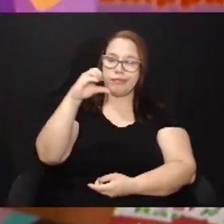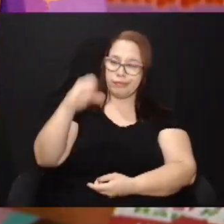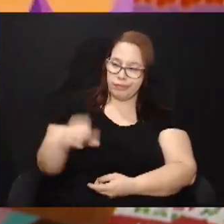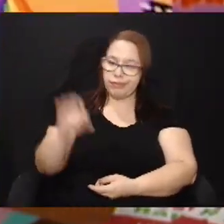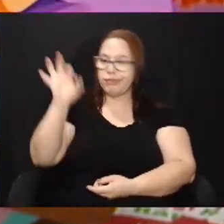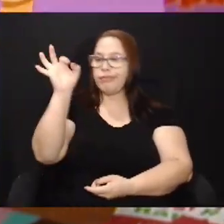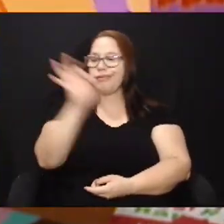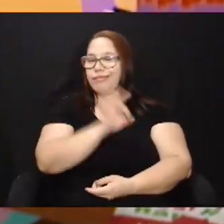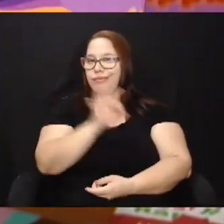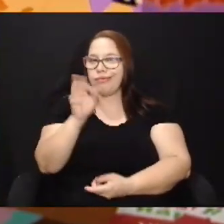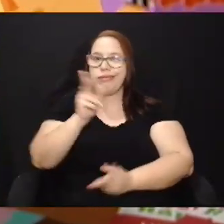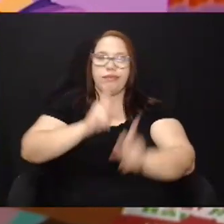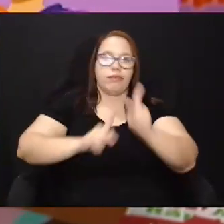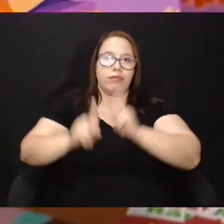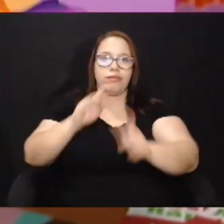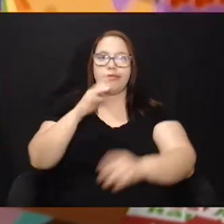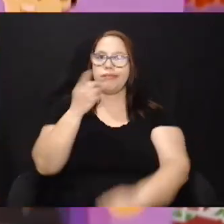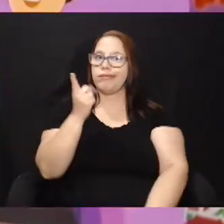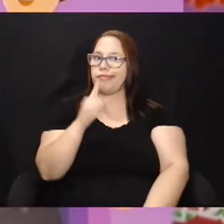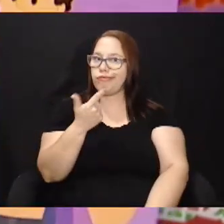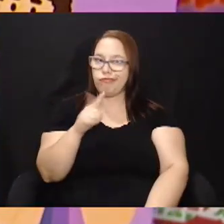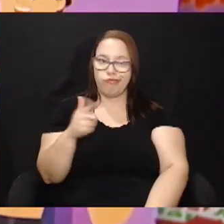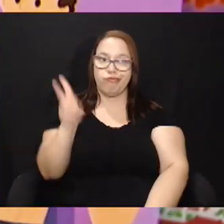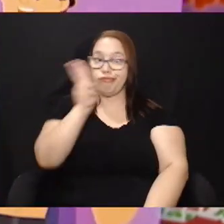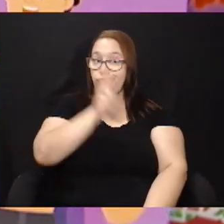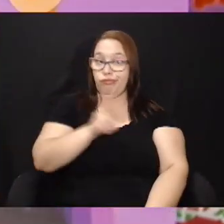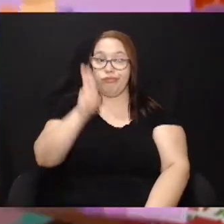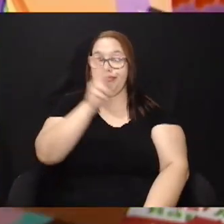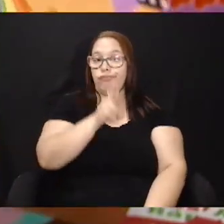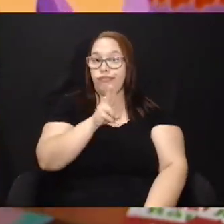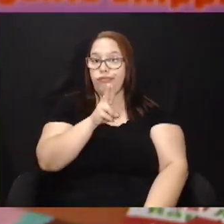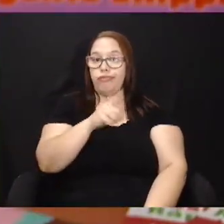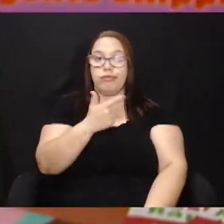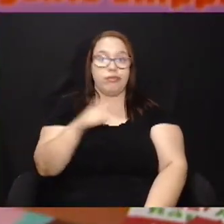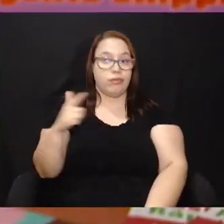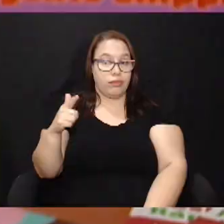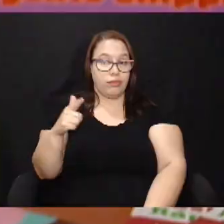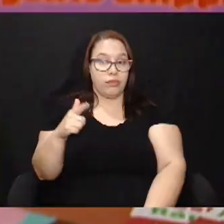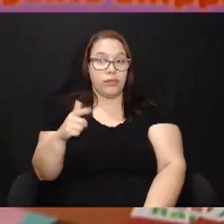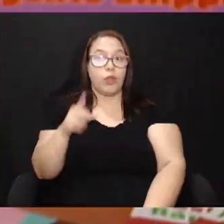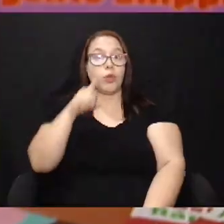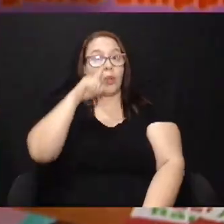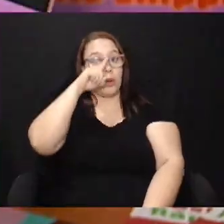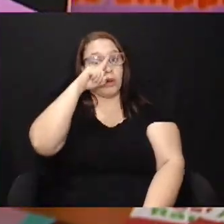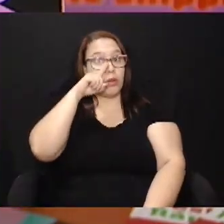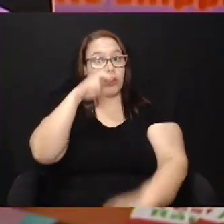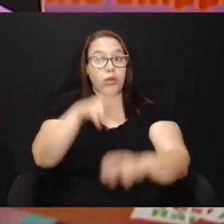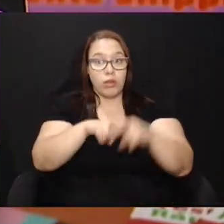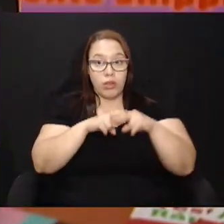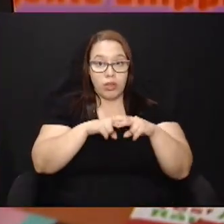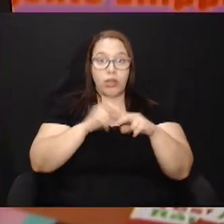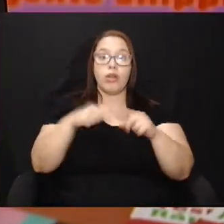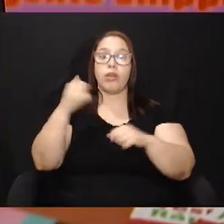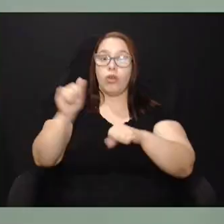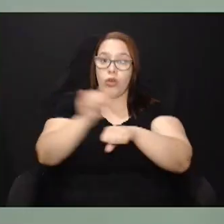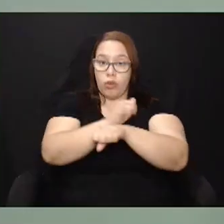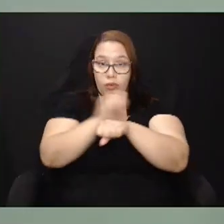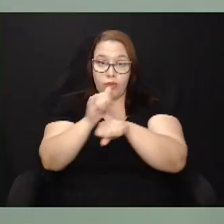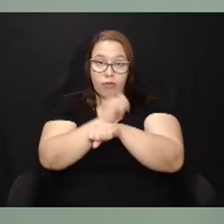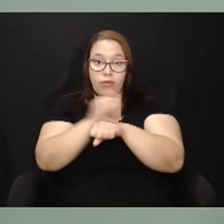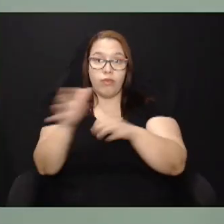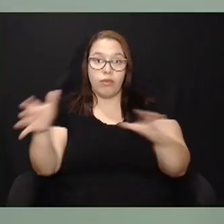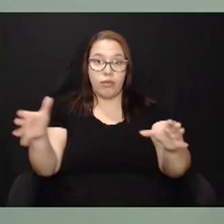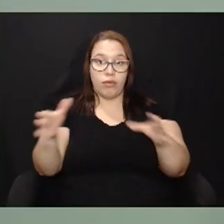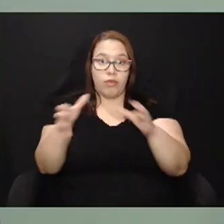59% da população não usa o preservativo. E se não usa, estariam sob risco. Por isso que as outras estratégias complementam de uma